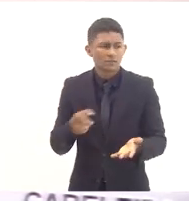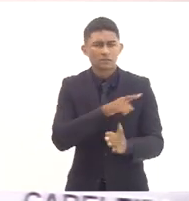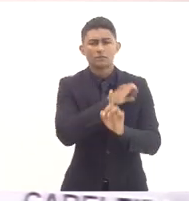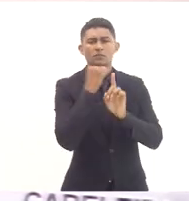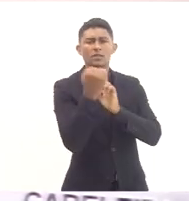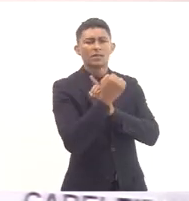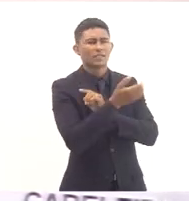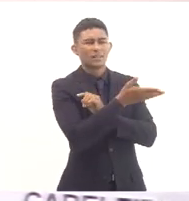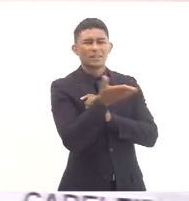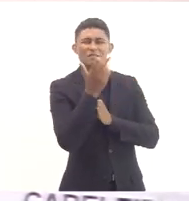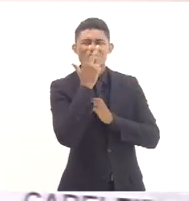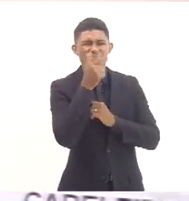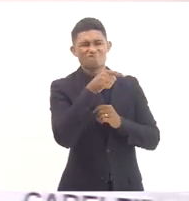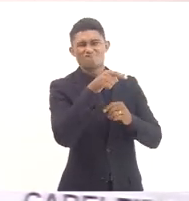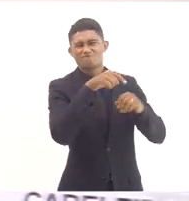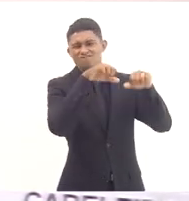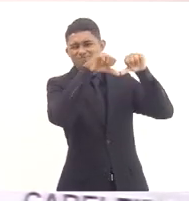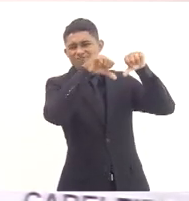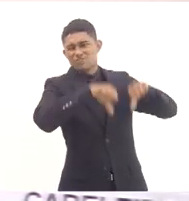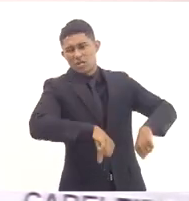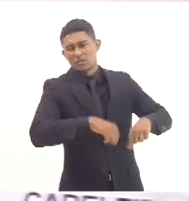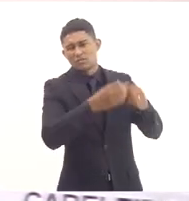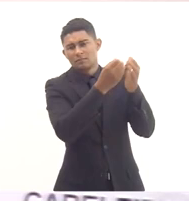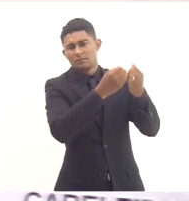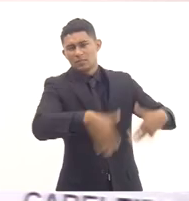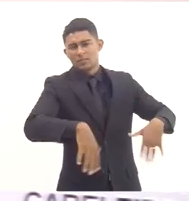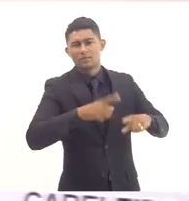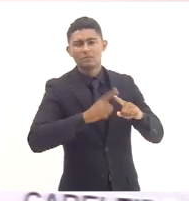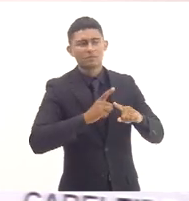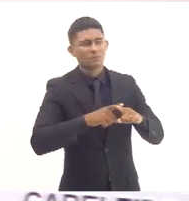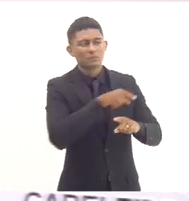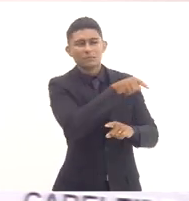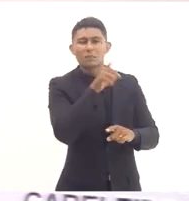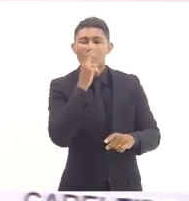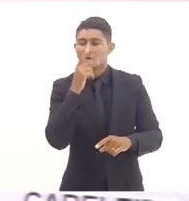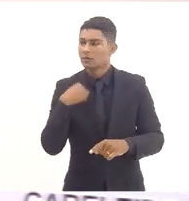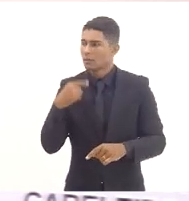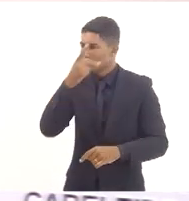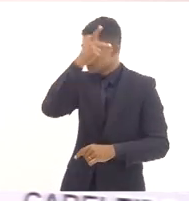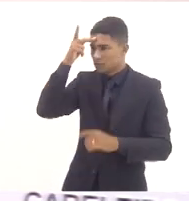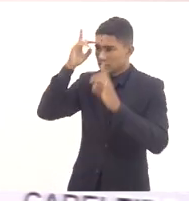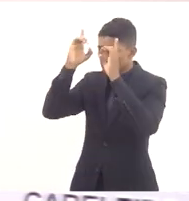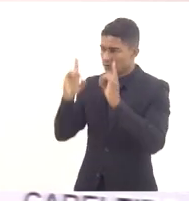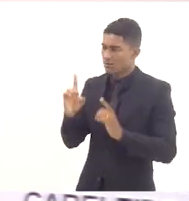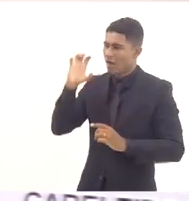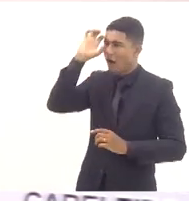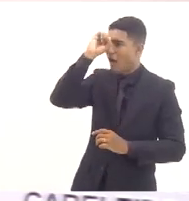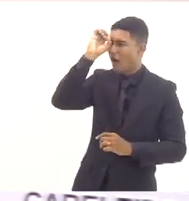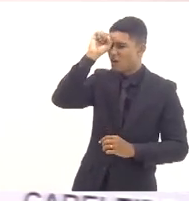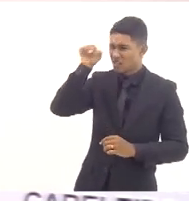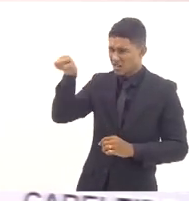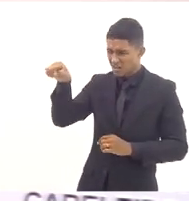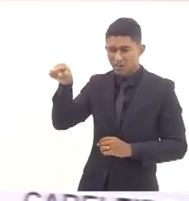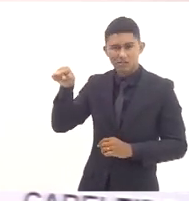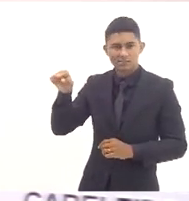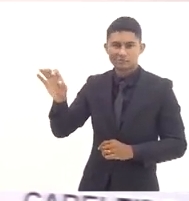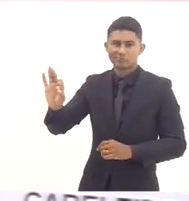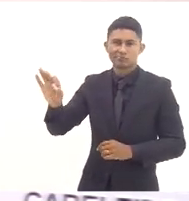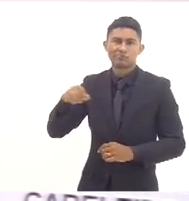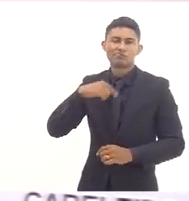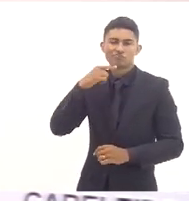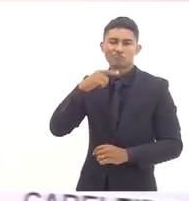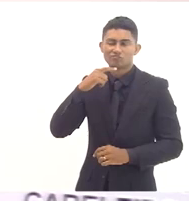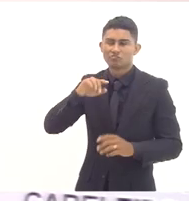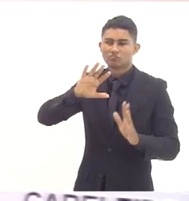porque tá se roubando da possibilidade de aprender com a pessoa com deficiência a natureza